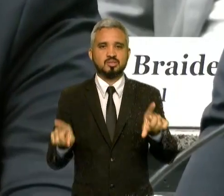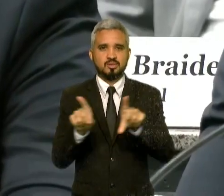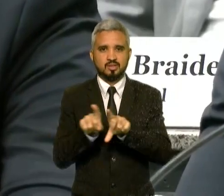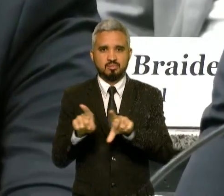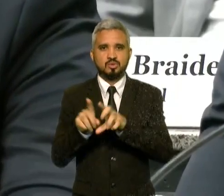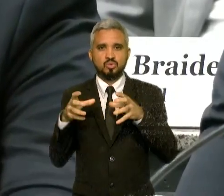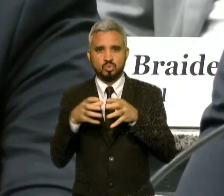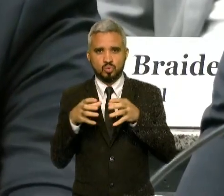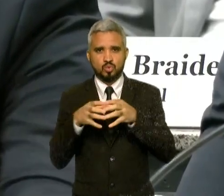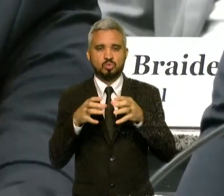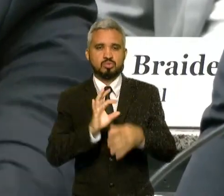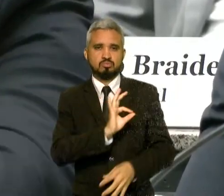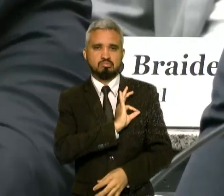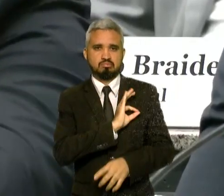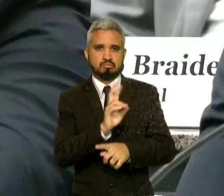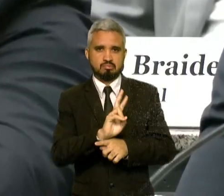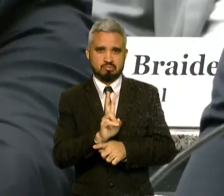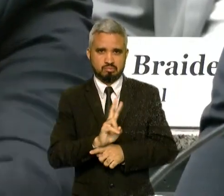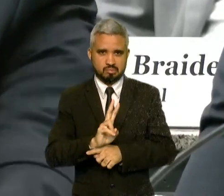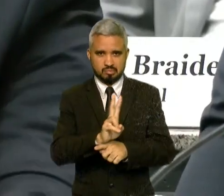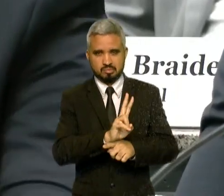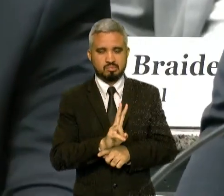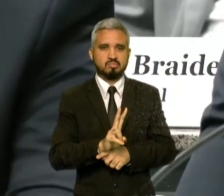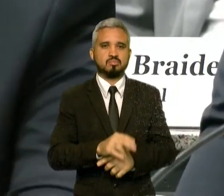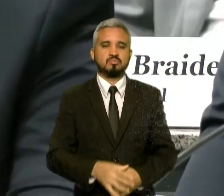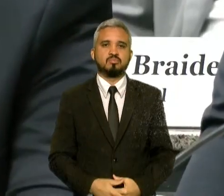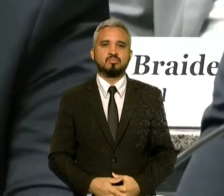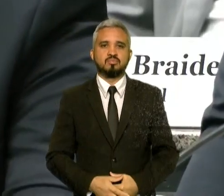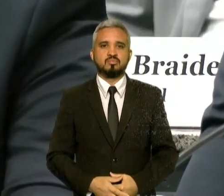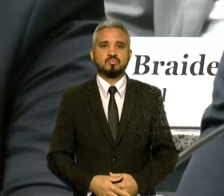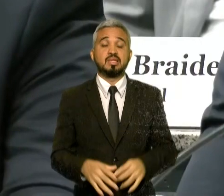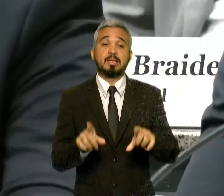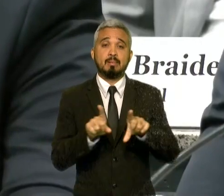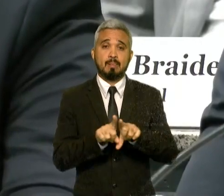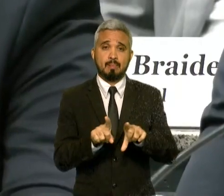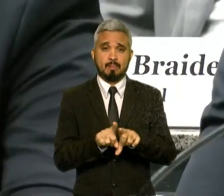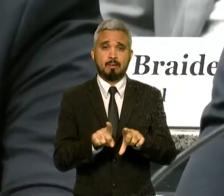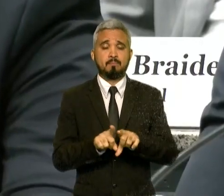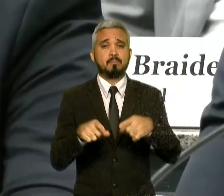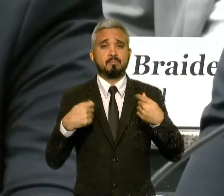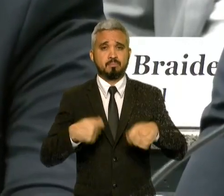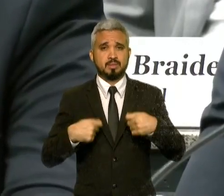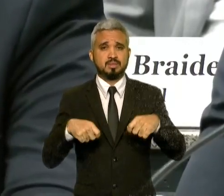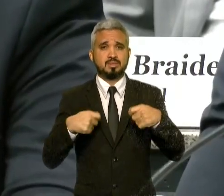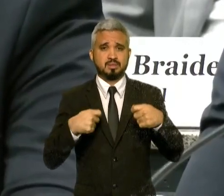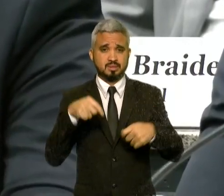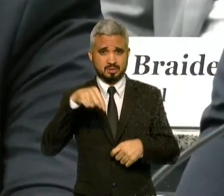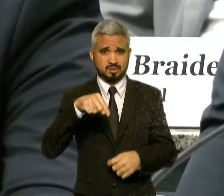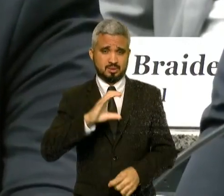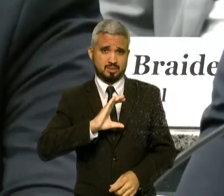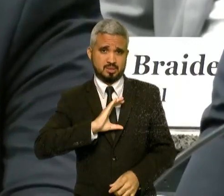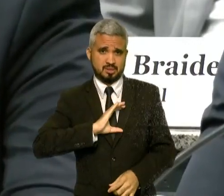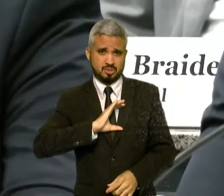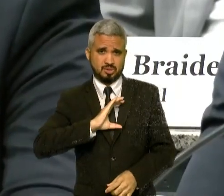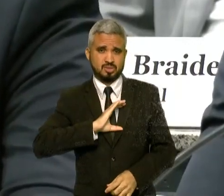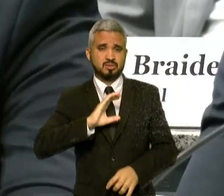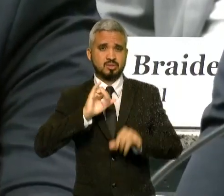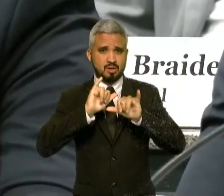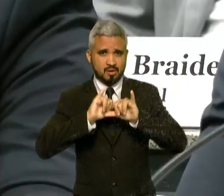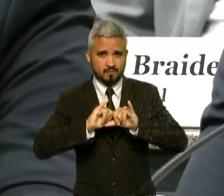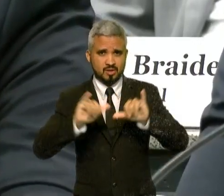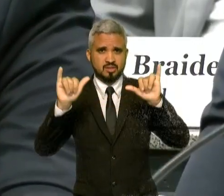está dando todo o suporte para a gente. Mas não posso deixar de vir aqui em Caxias sem citar o